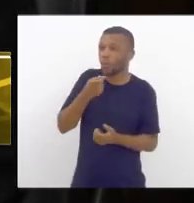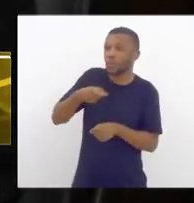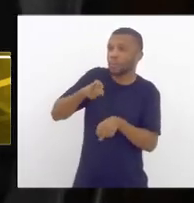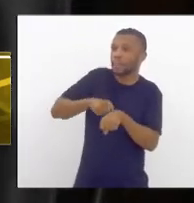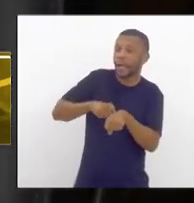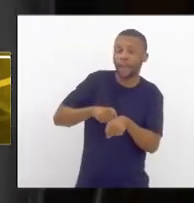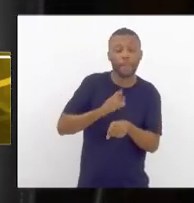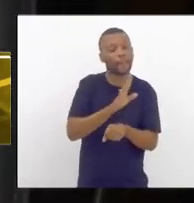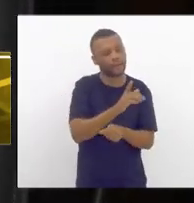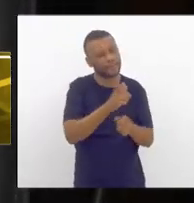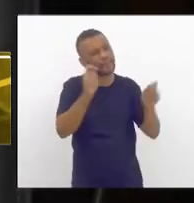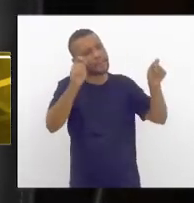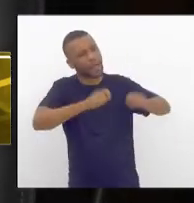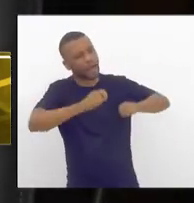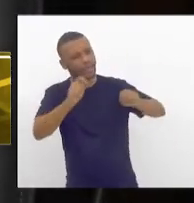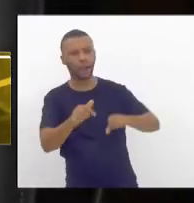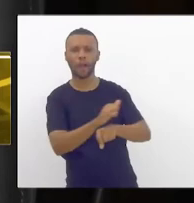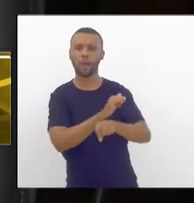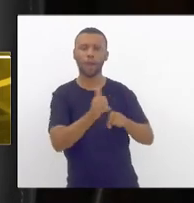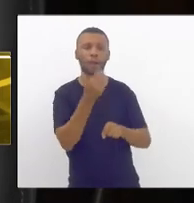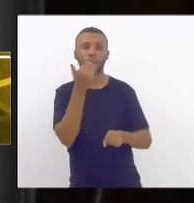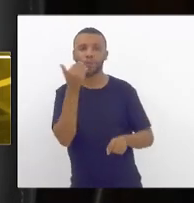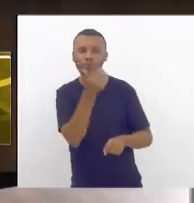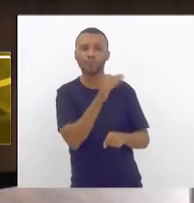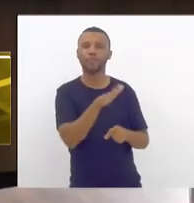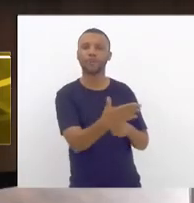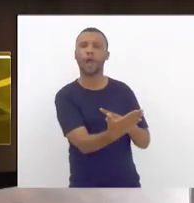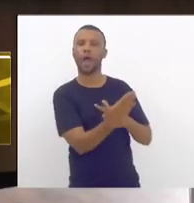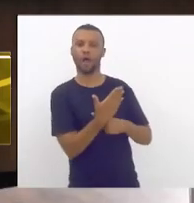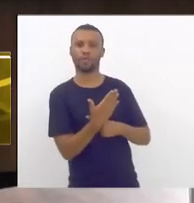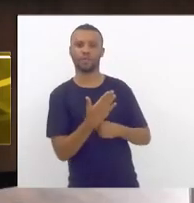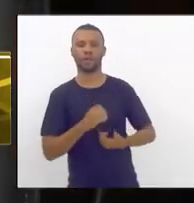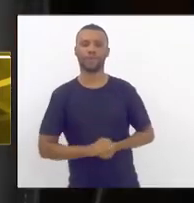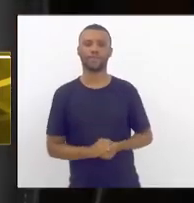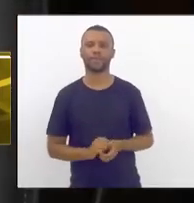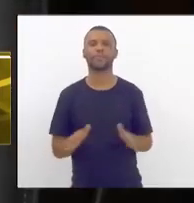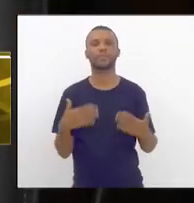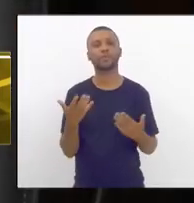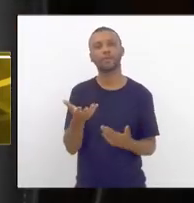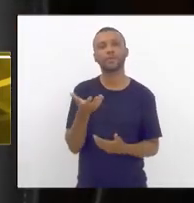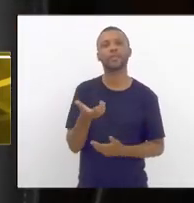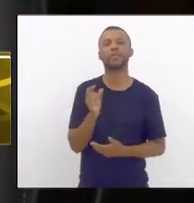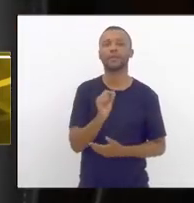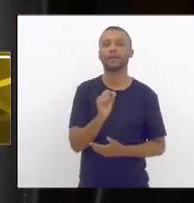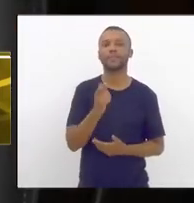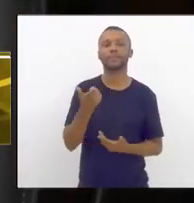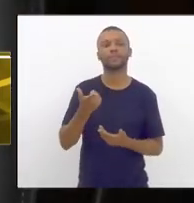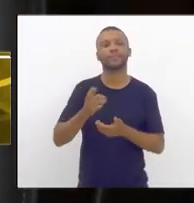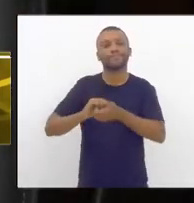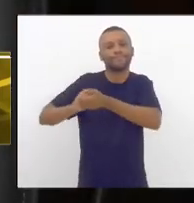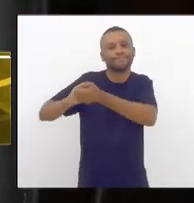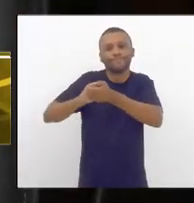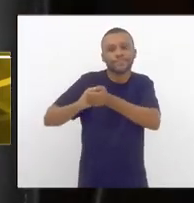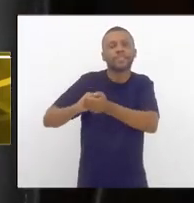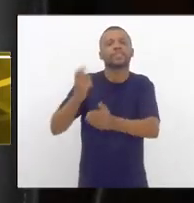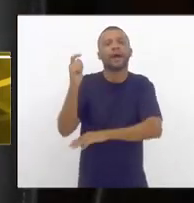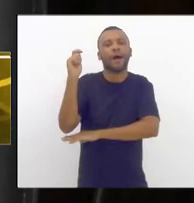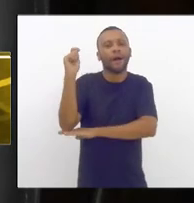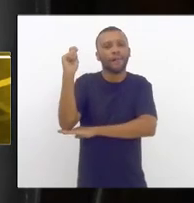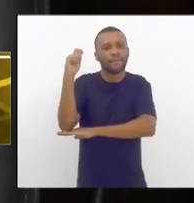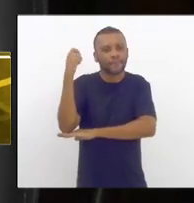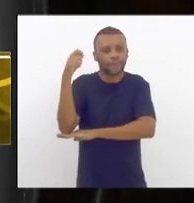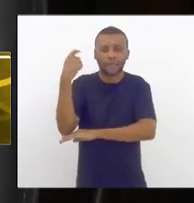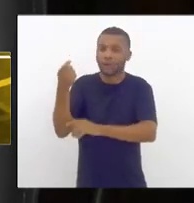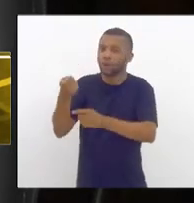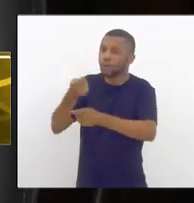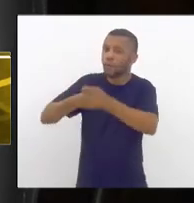viu e pedi a ele que nos ajudasse Então queria deputada em nome da Federação do Comércio agradecer a senhora